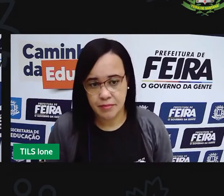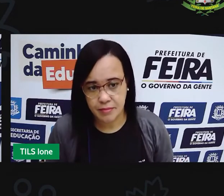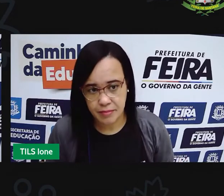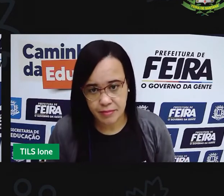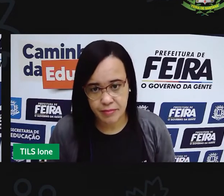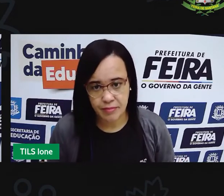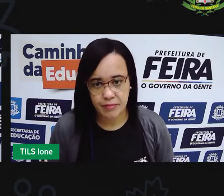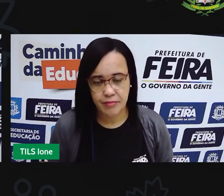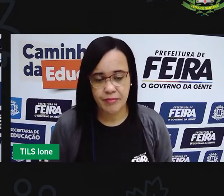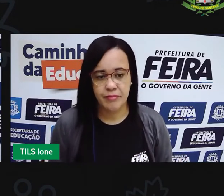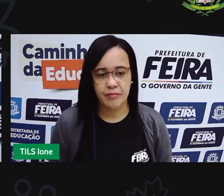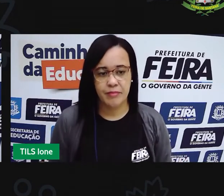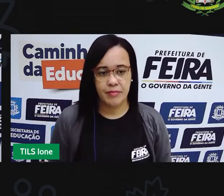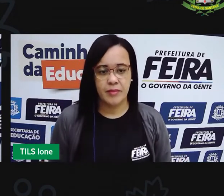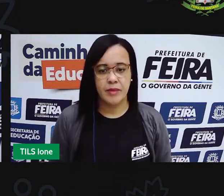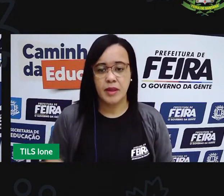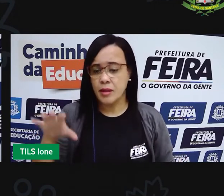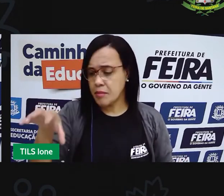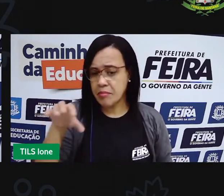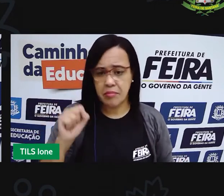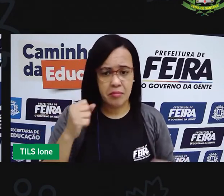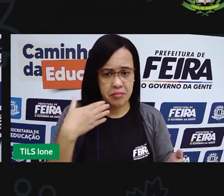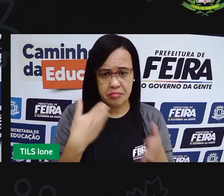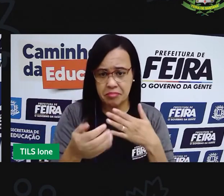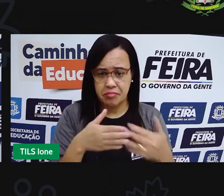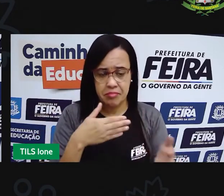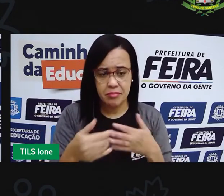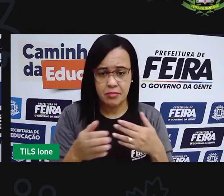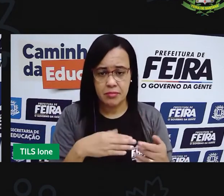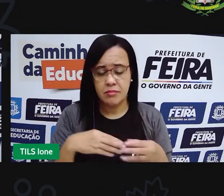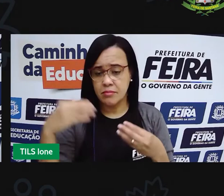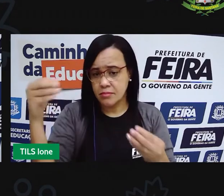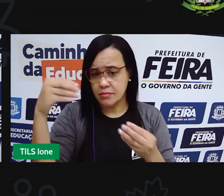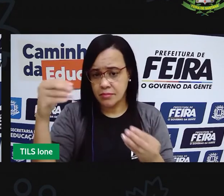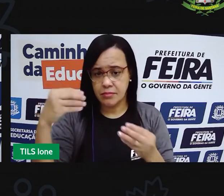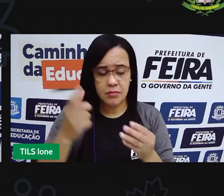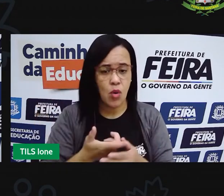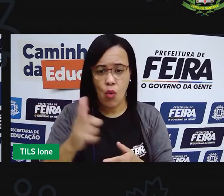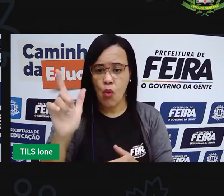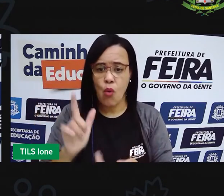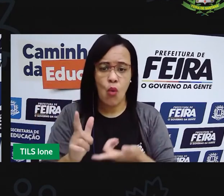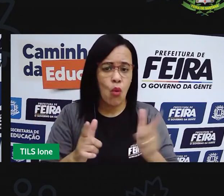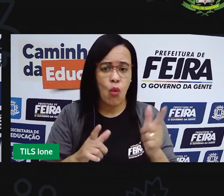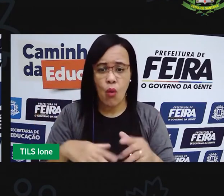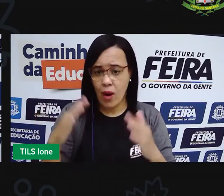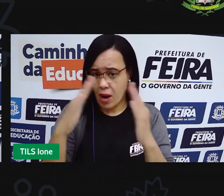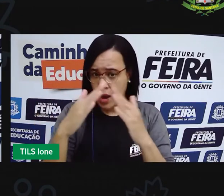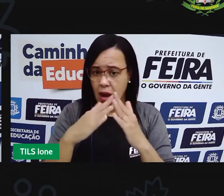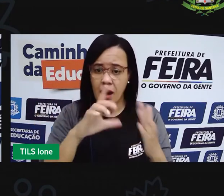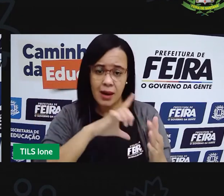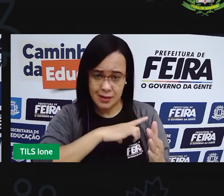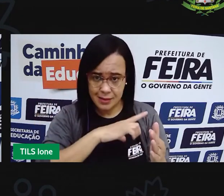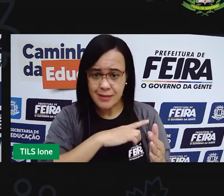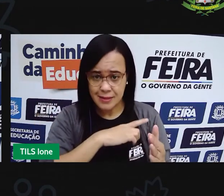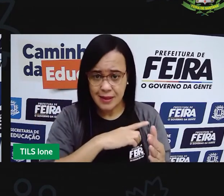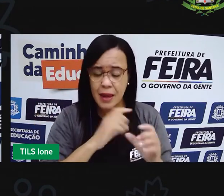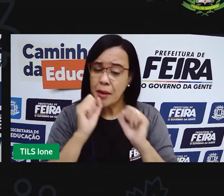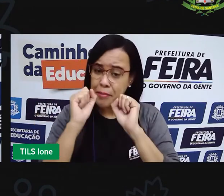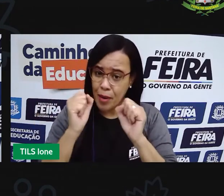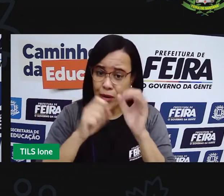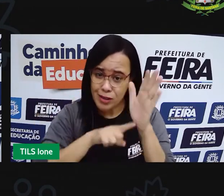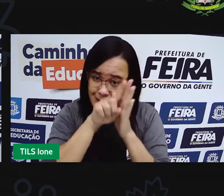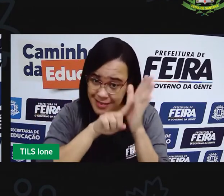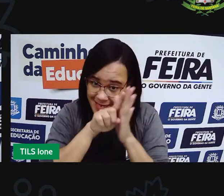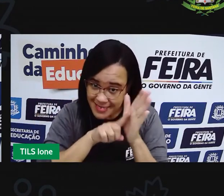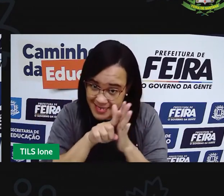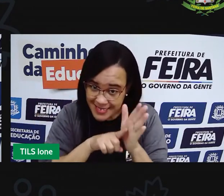aí algum outro objeto, alguma embalagem de outro produto que tem em casa, para fazer aí essa busca junto